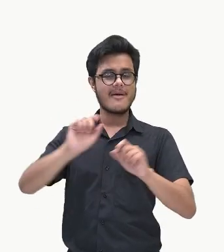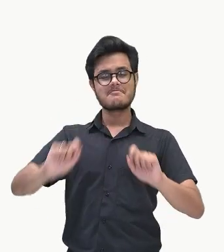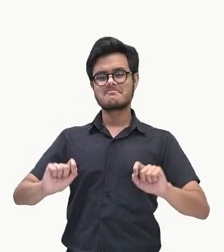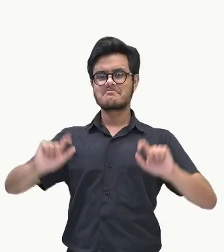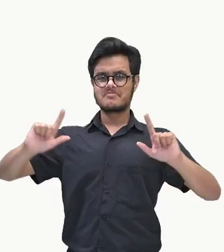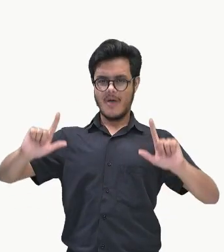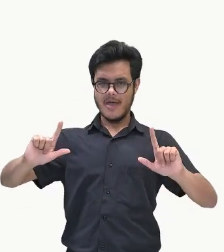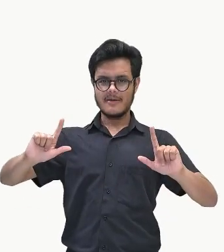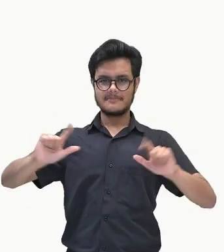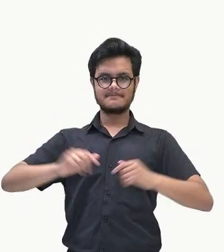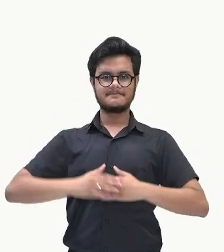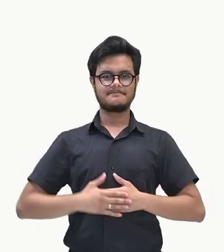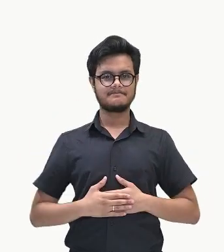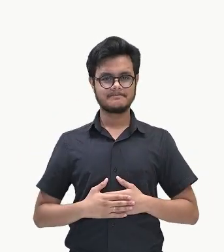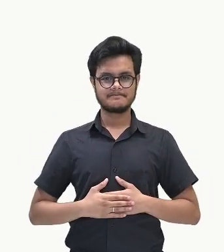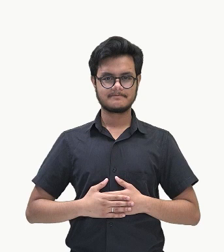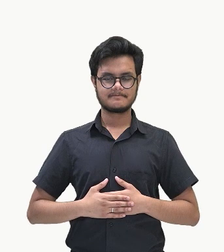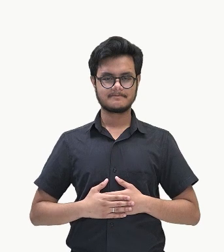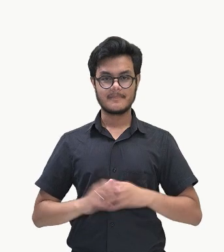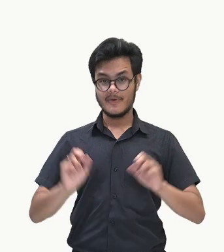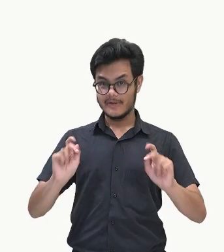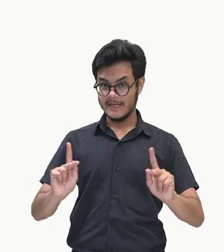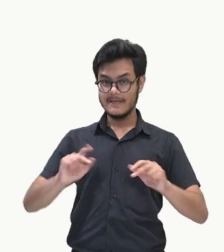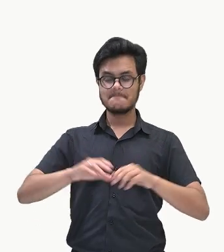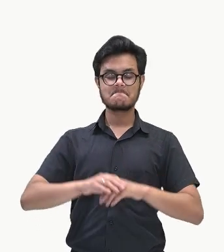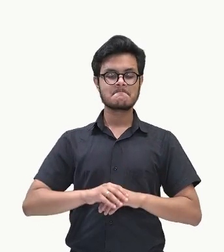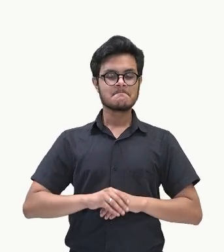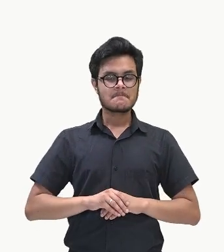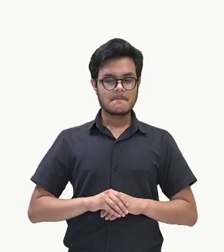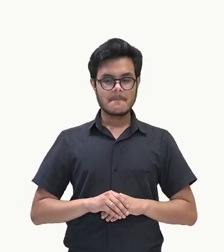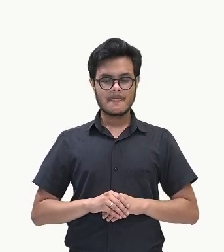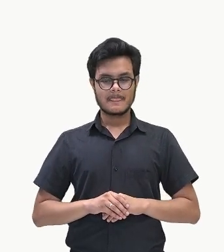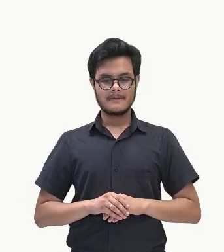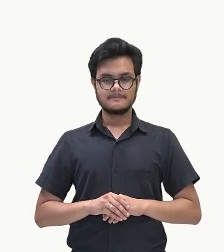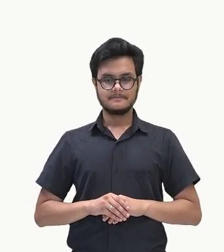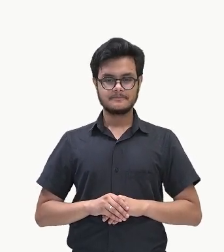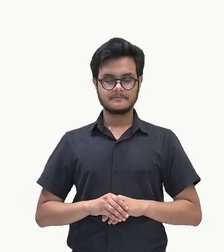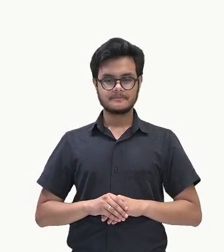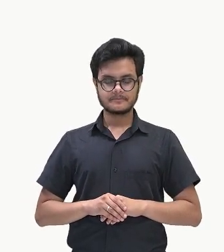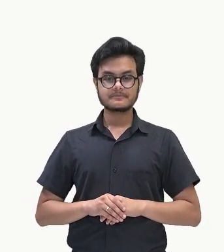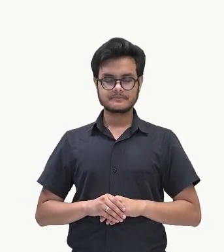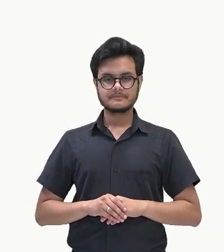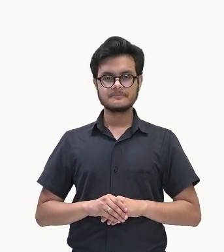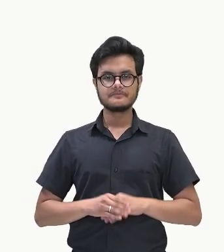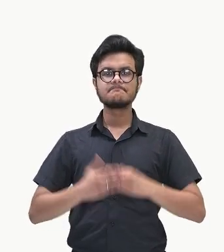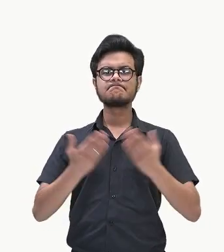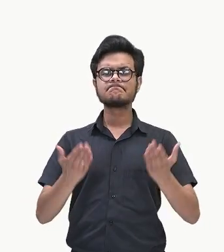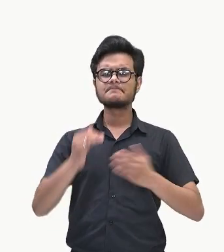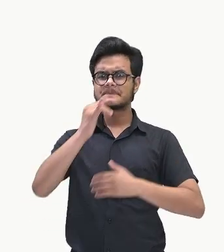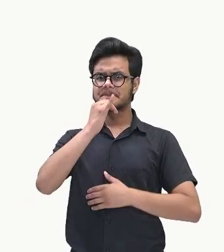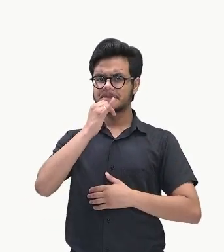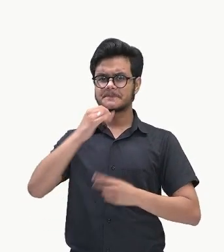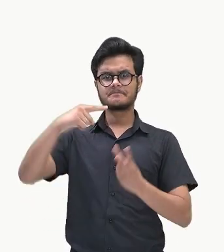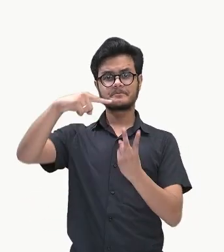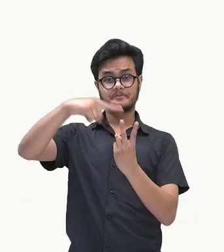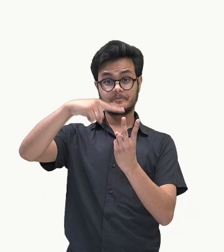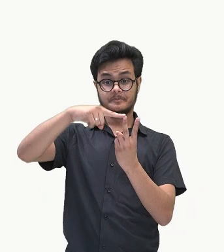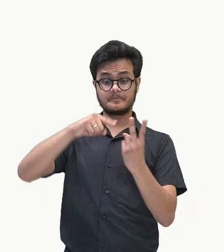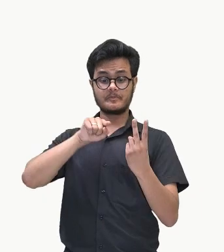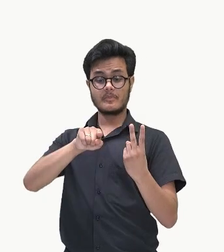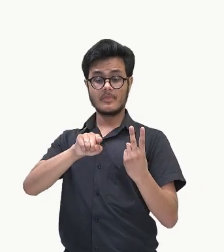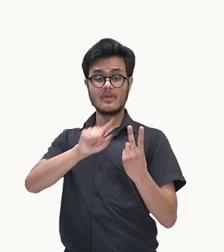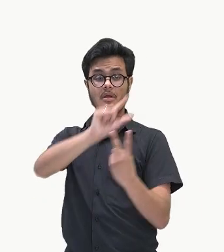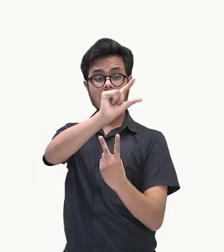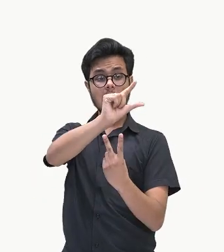meu índice do radical. Tá bom? E o radical que tiver o índice